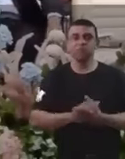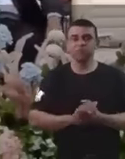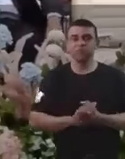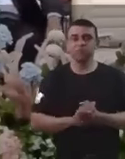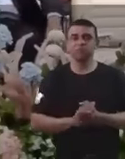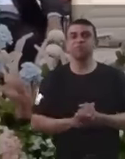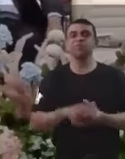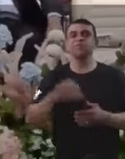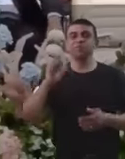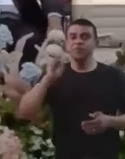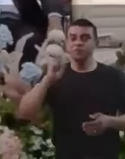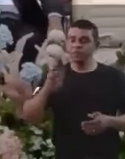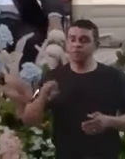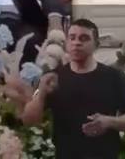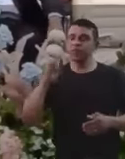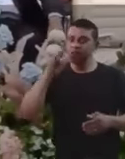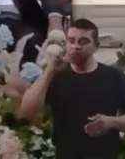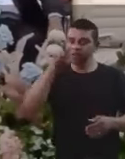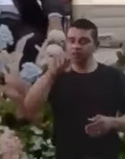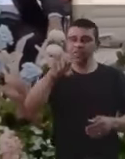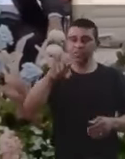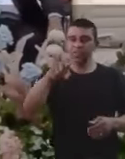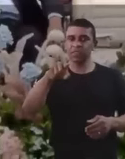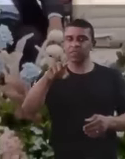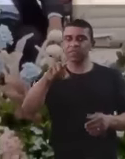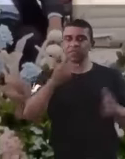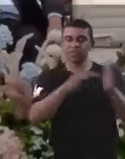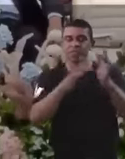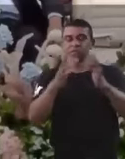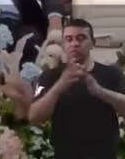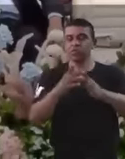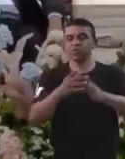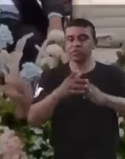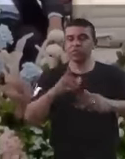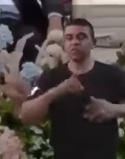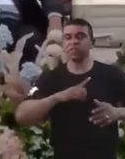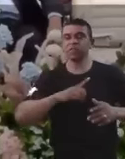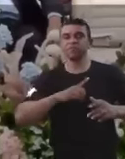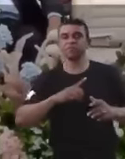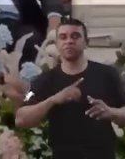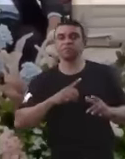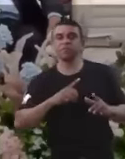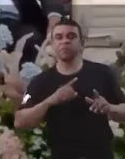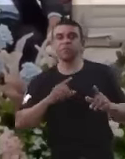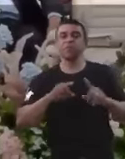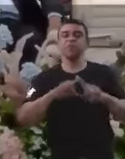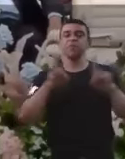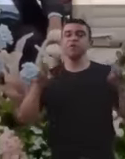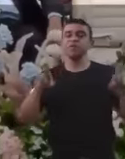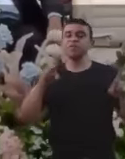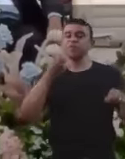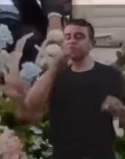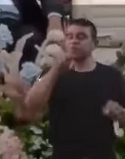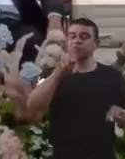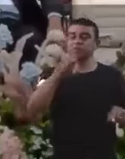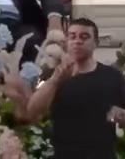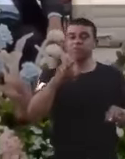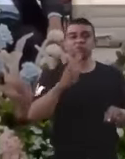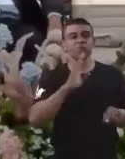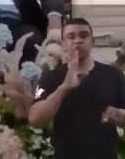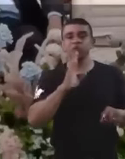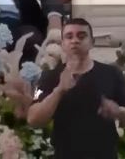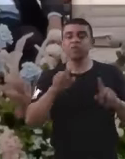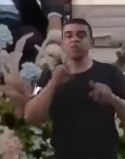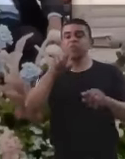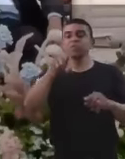você o tem como mestre e não como Senhor, você está desprezando a obra completa da graça. A graça me torna